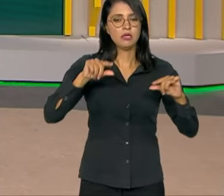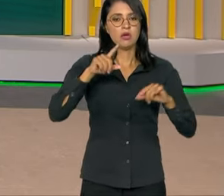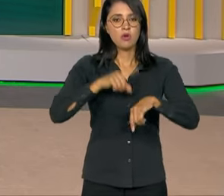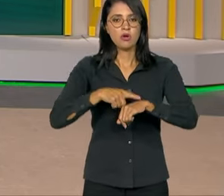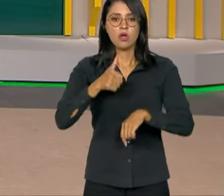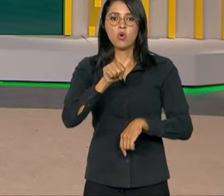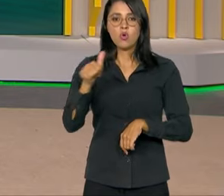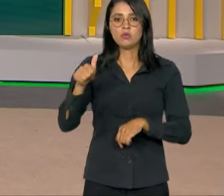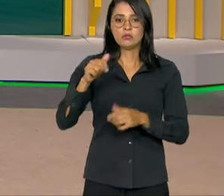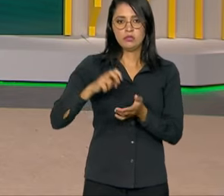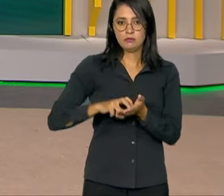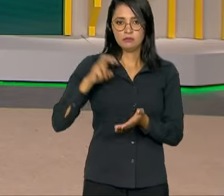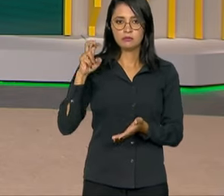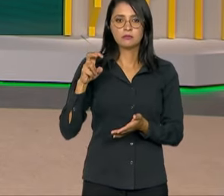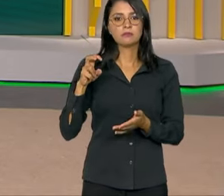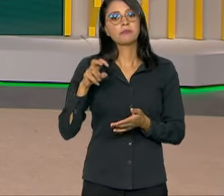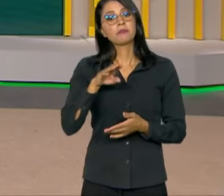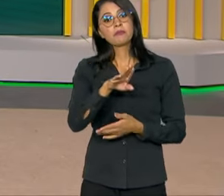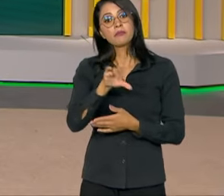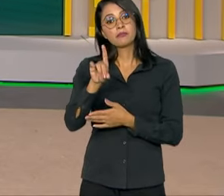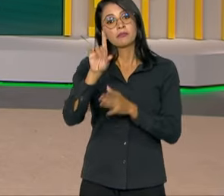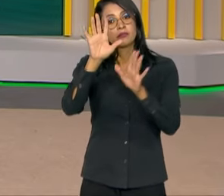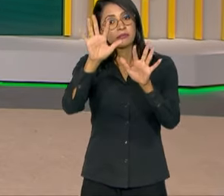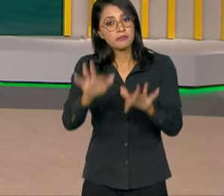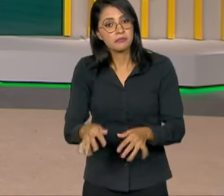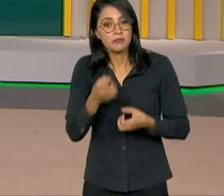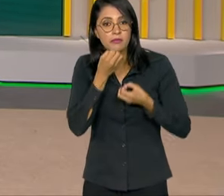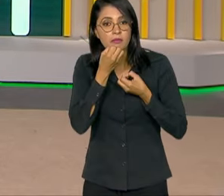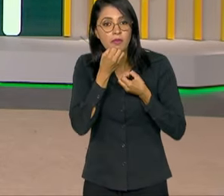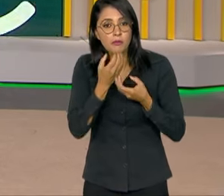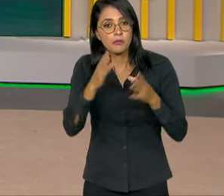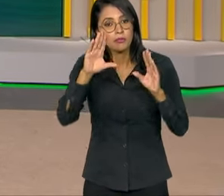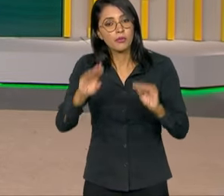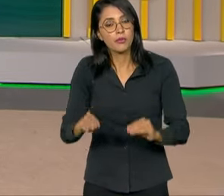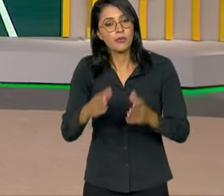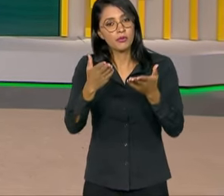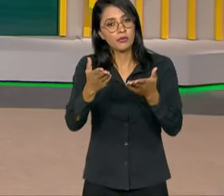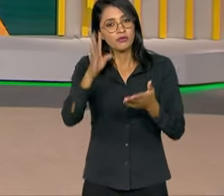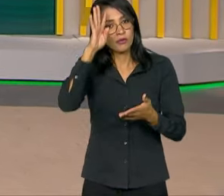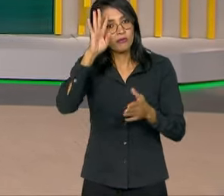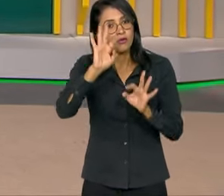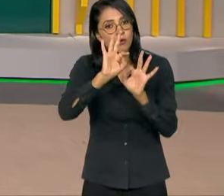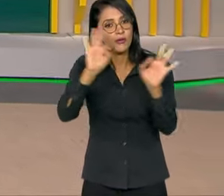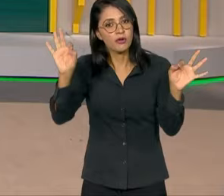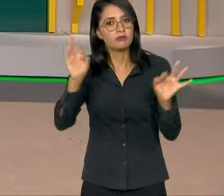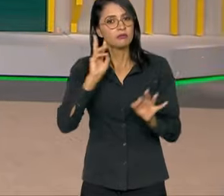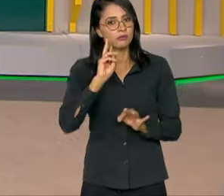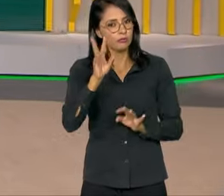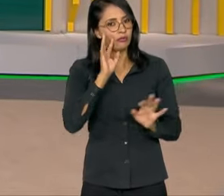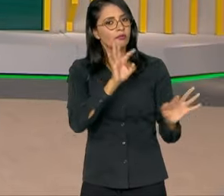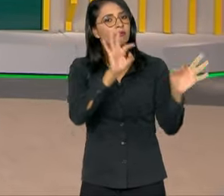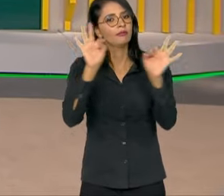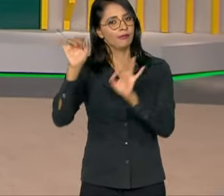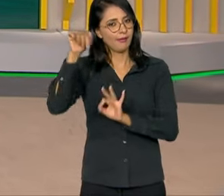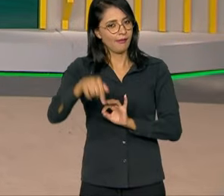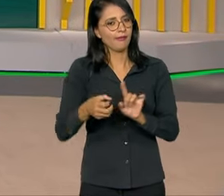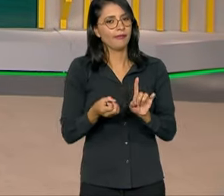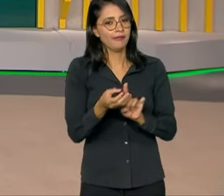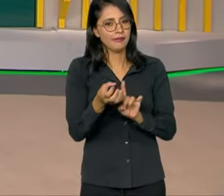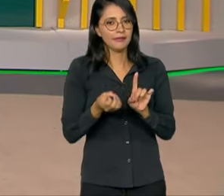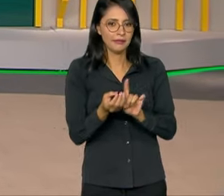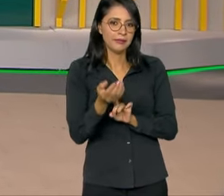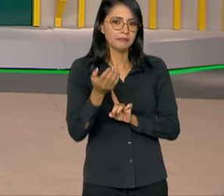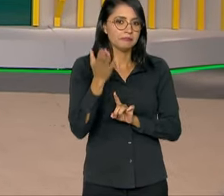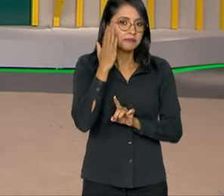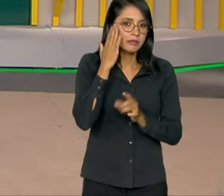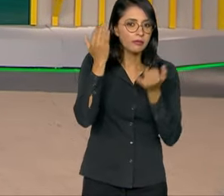11 da manhã. Brasil em Dia fica por aqui, uma boa noite para você, uma excelente quarta-feira. Mas continue ligado com a gente aqui no canal Gov